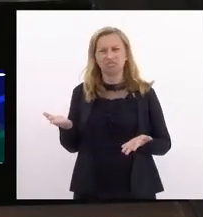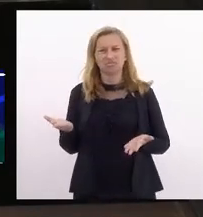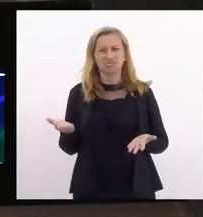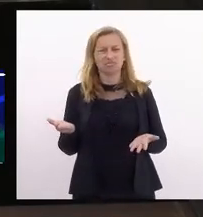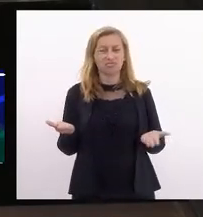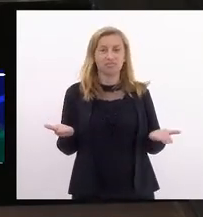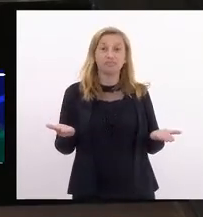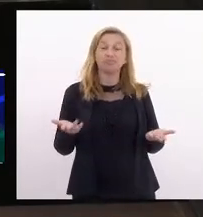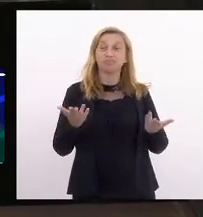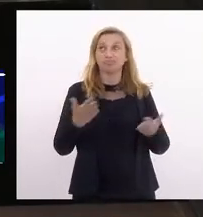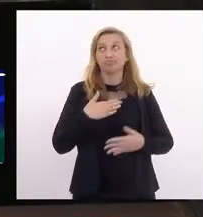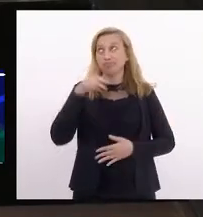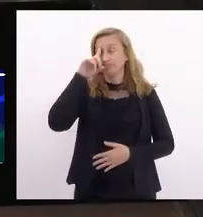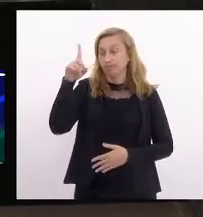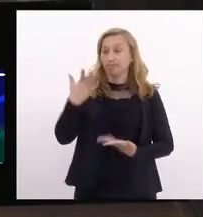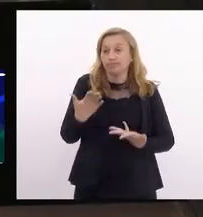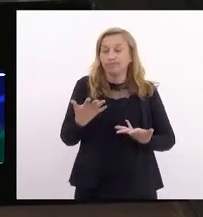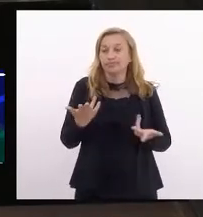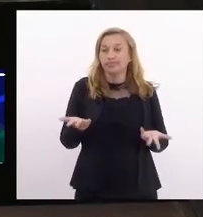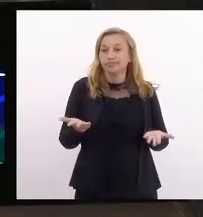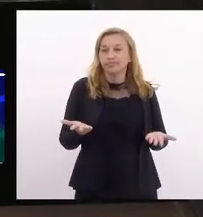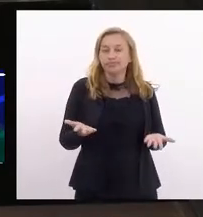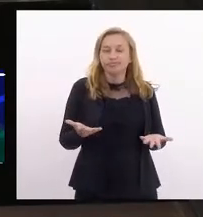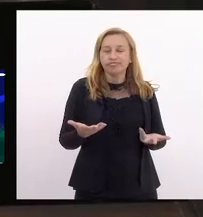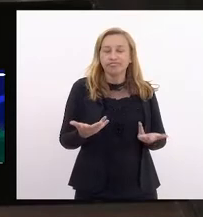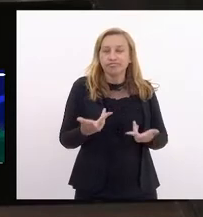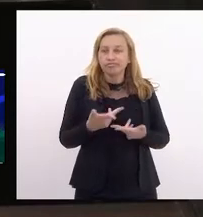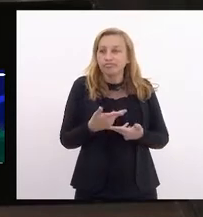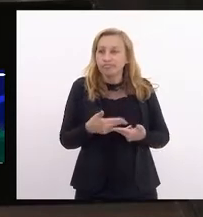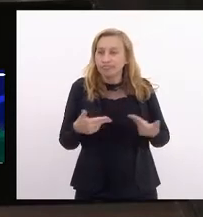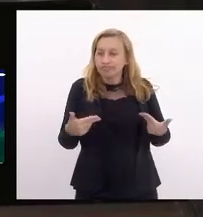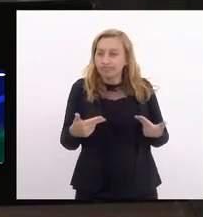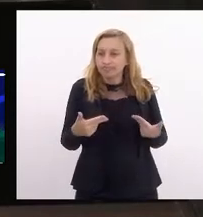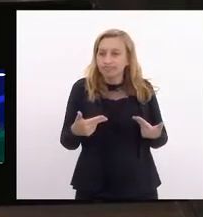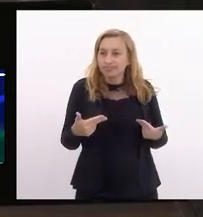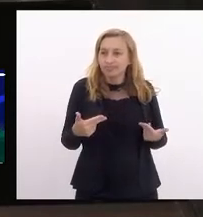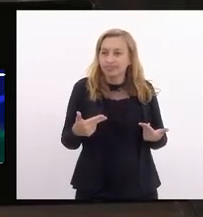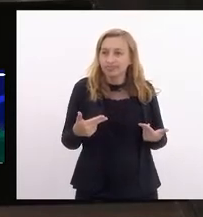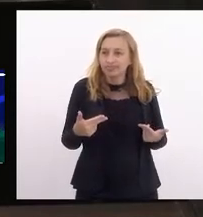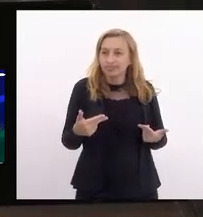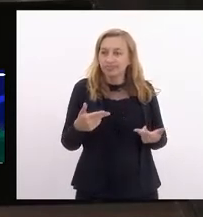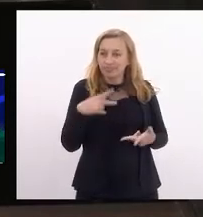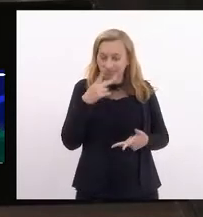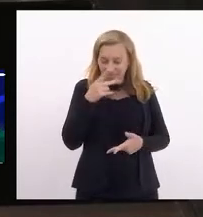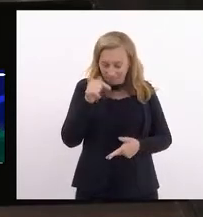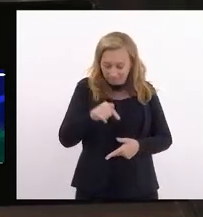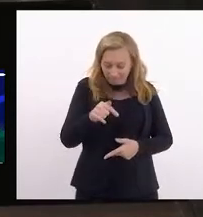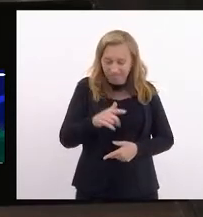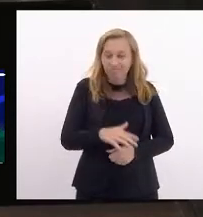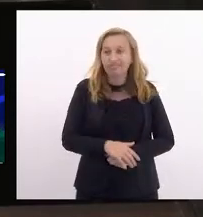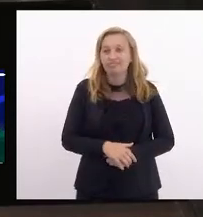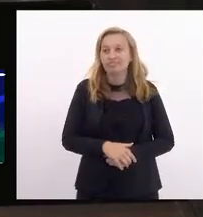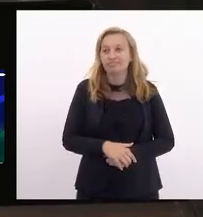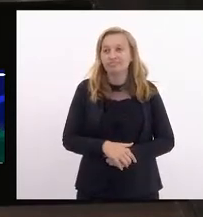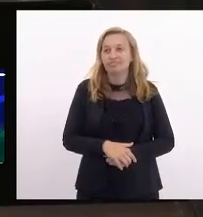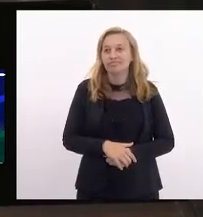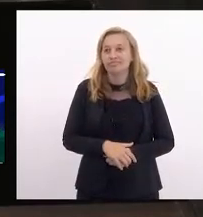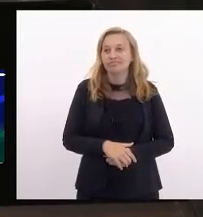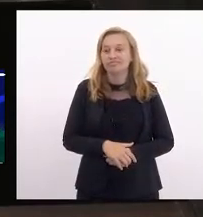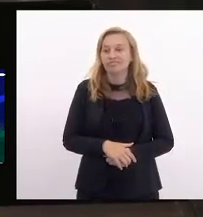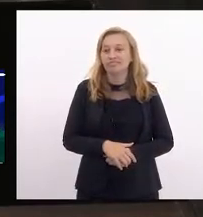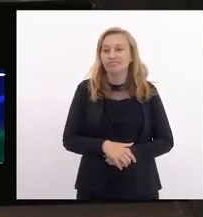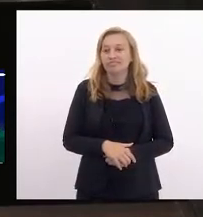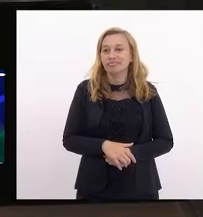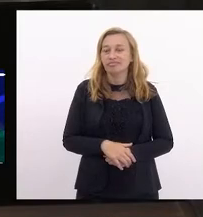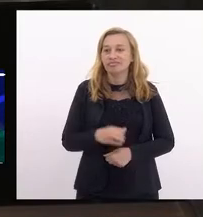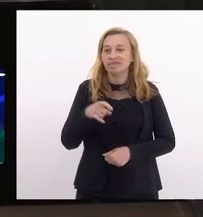gente por isso que eu nem como muito foi bem dito aqui pelo